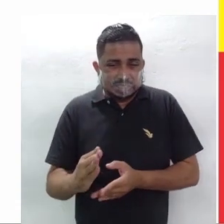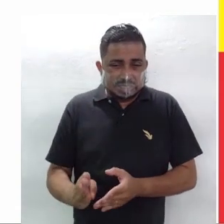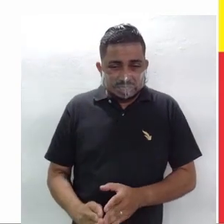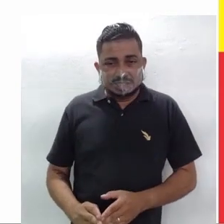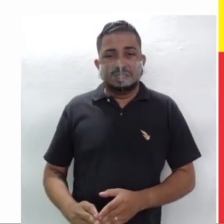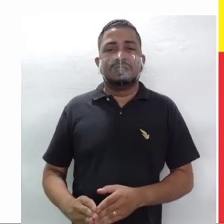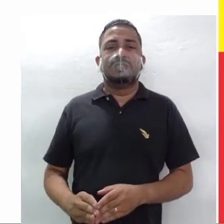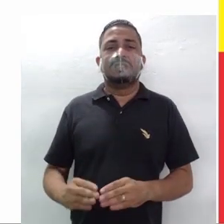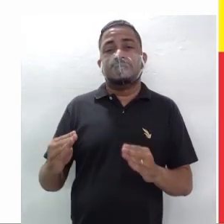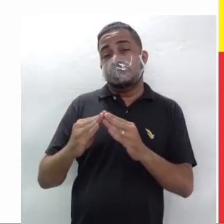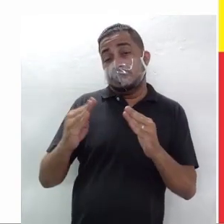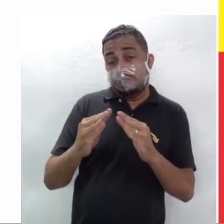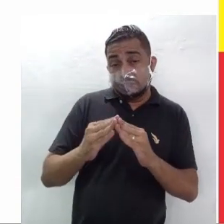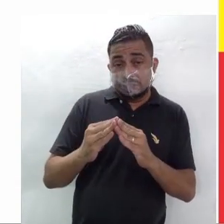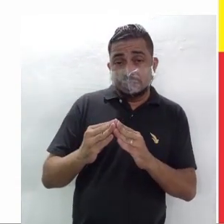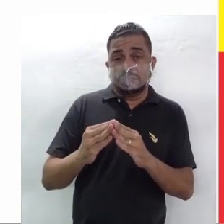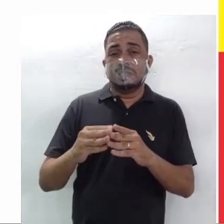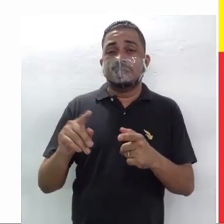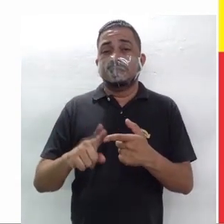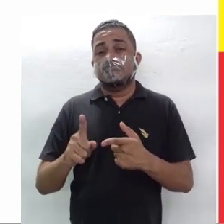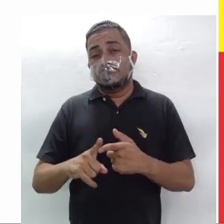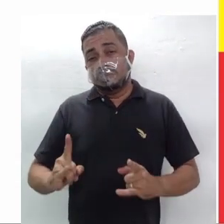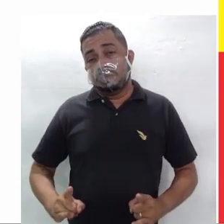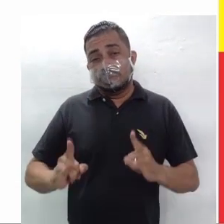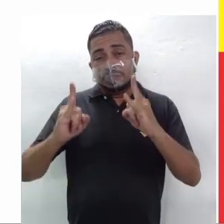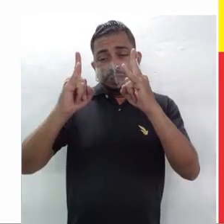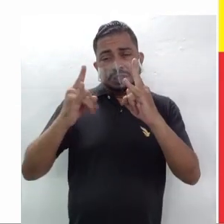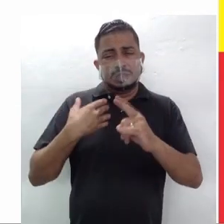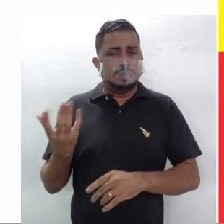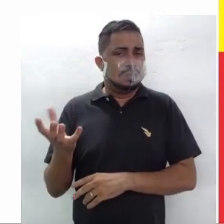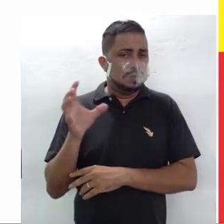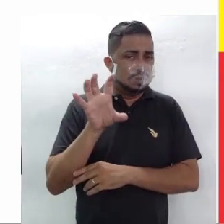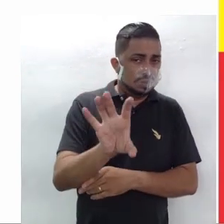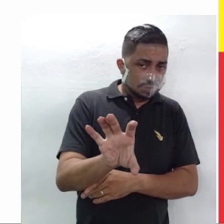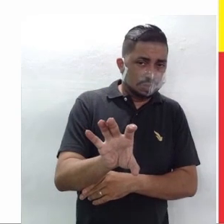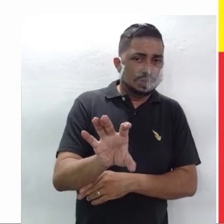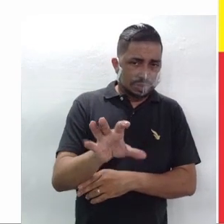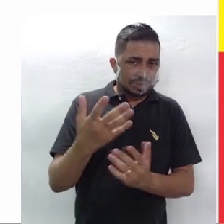rachaduras em casas e prédios. Então, eu coloquei aí uma